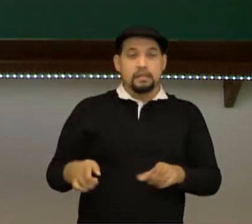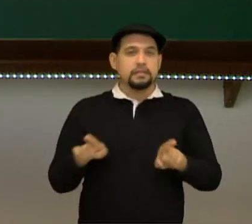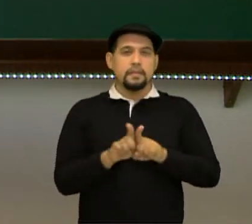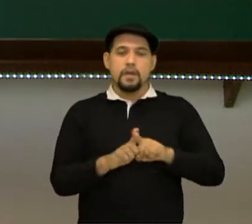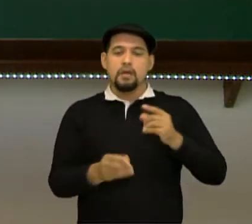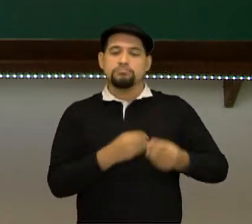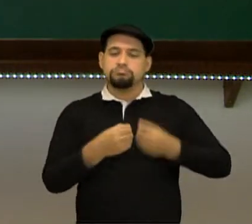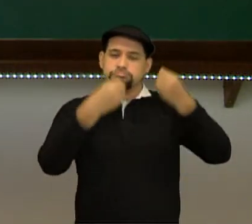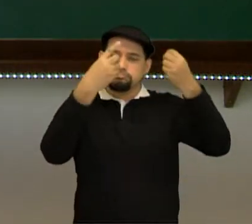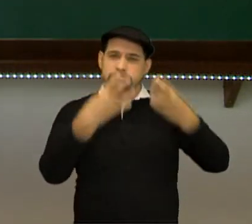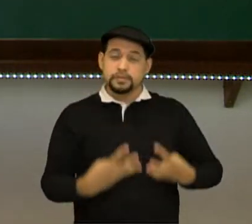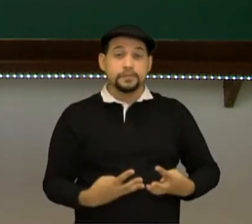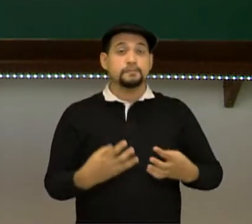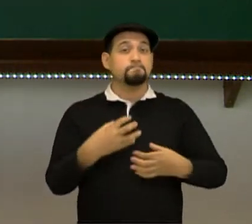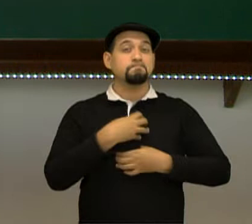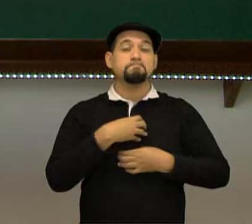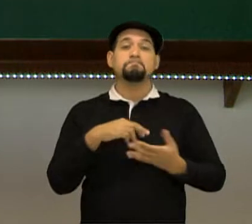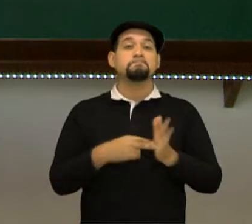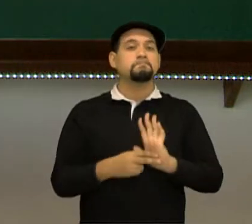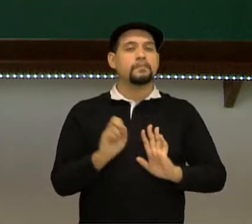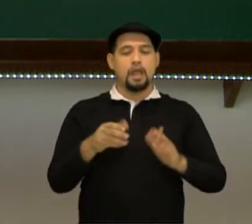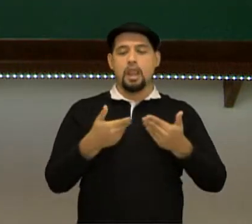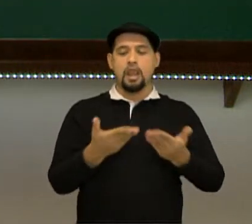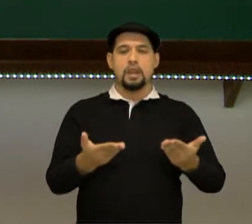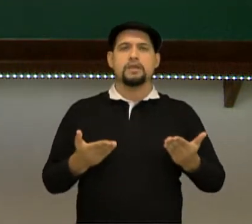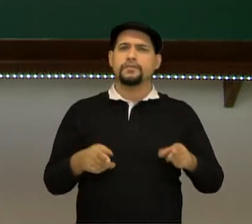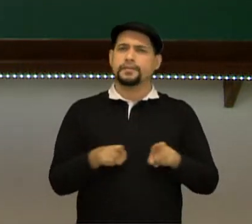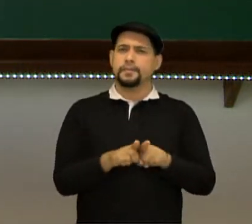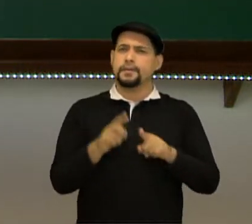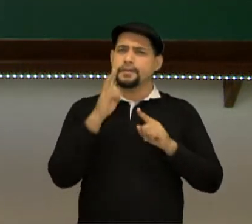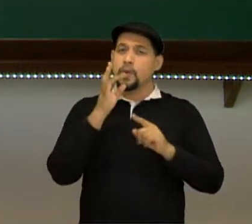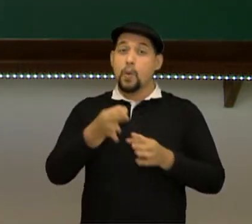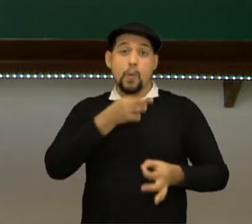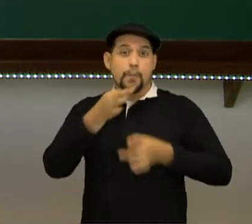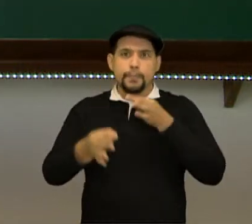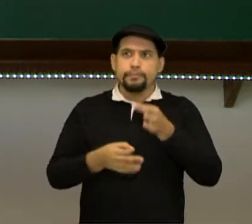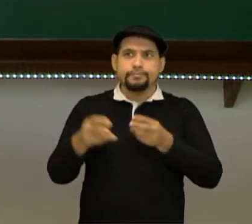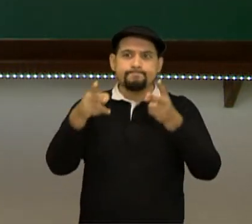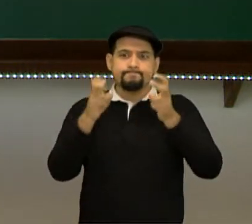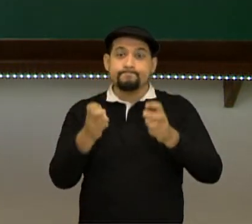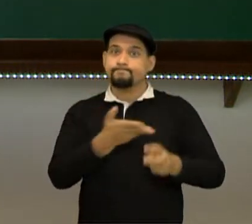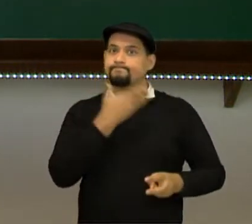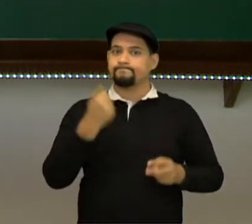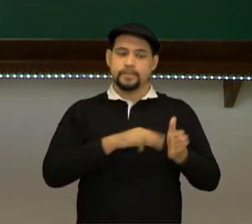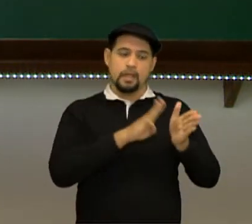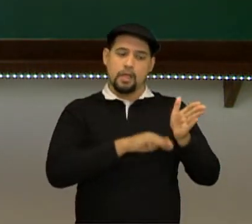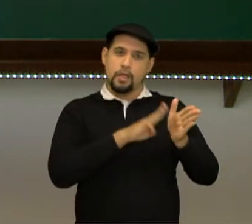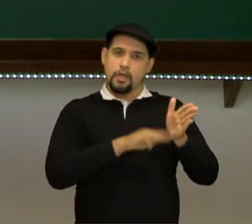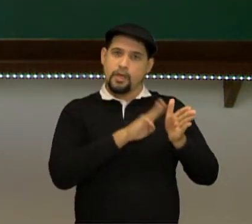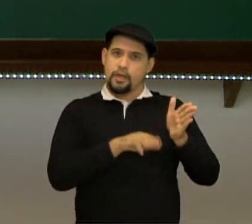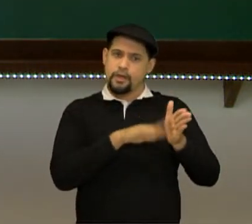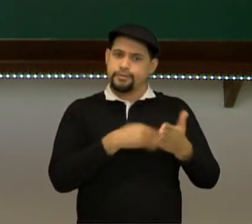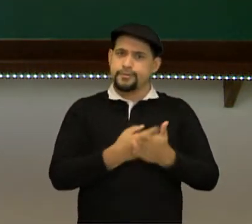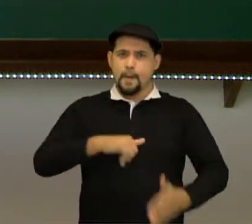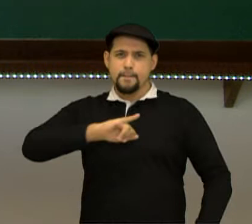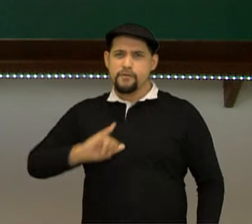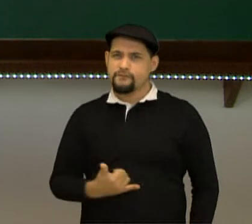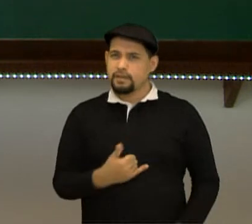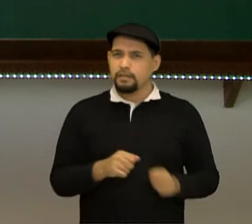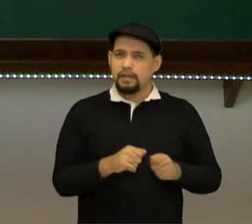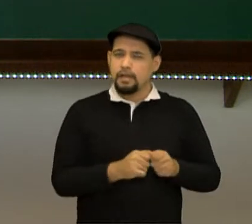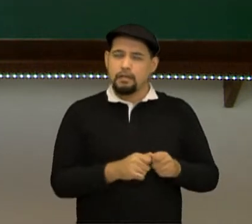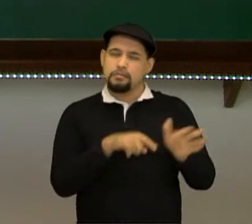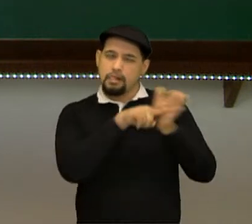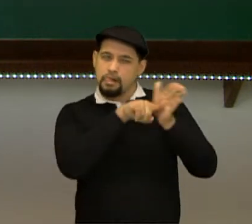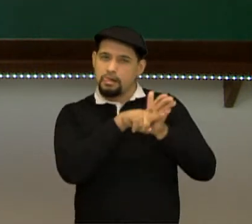como você se inscreve literalmente foi deixado aberto para que vocês pop tem a melhor metodologia de estudo e aproveitem para fazer